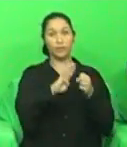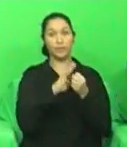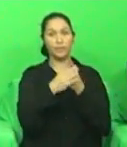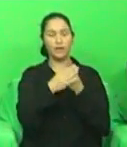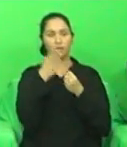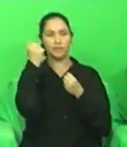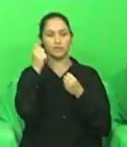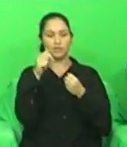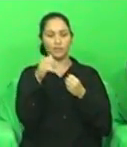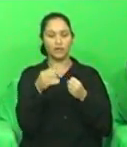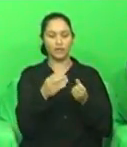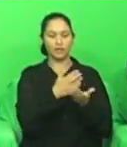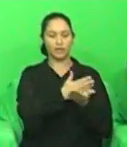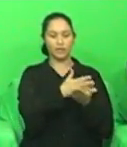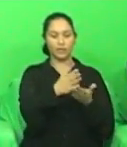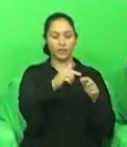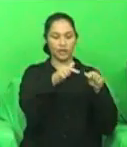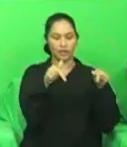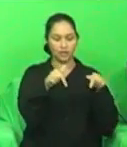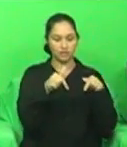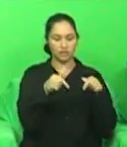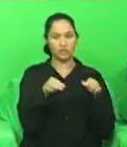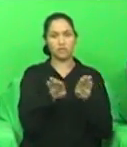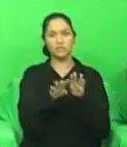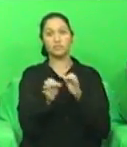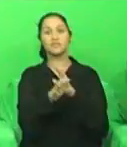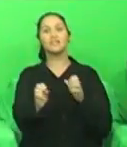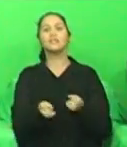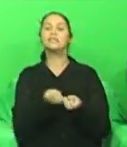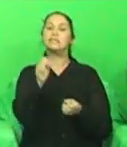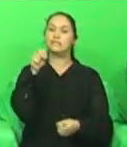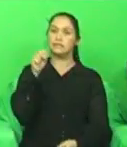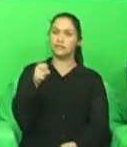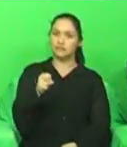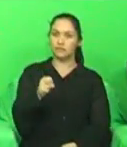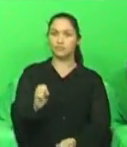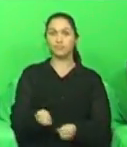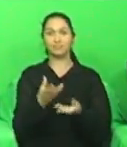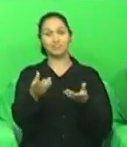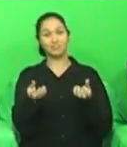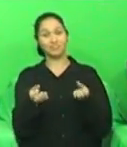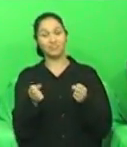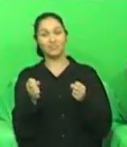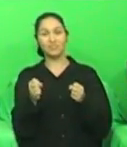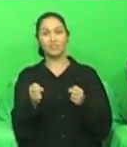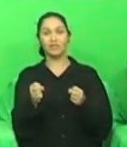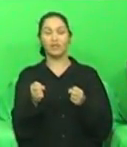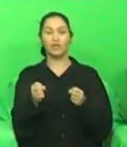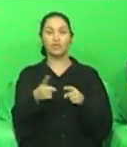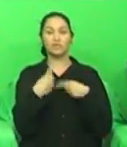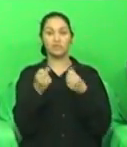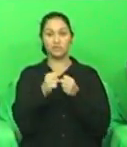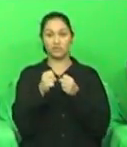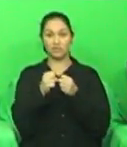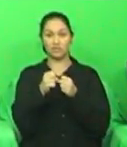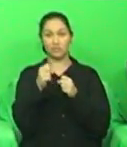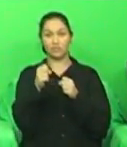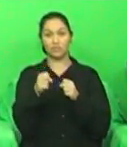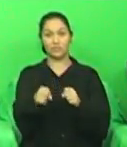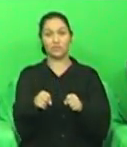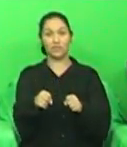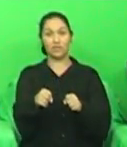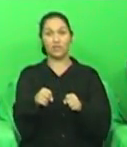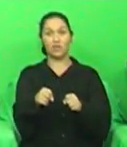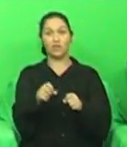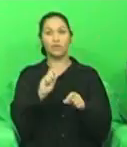esse problema se resolver o vereador tem toda a razão só que quando fizemos o requerimento fizemos de acordo com o pedido da comunidade que